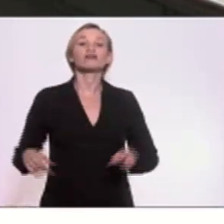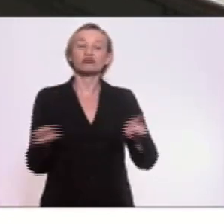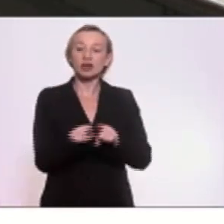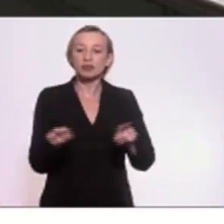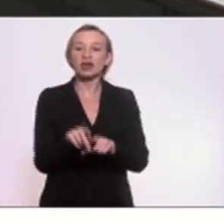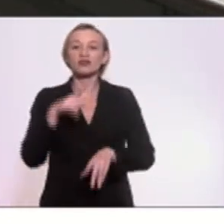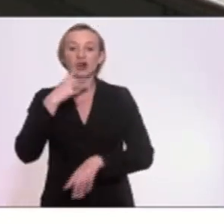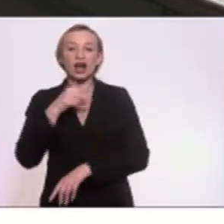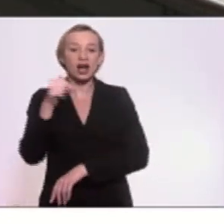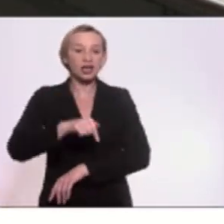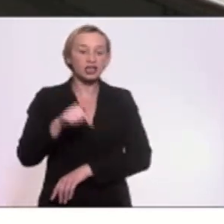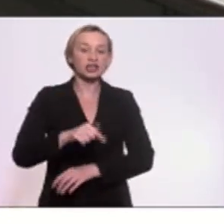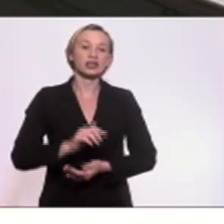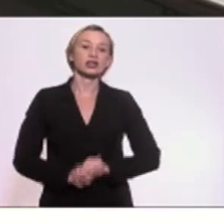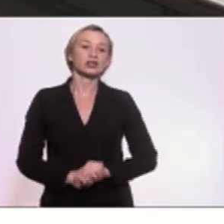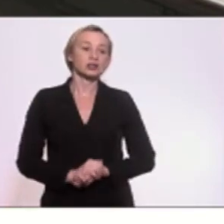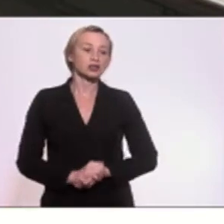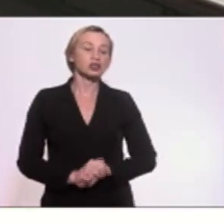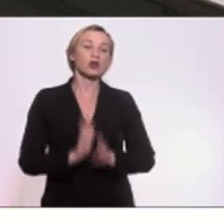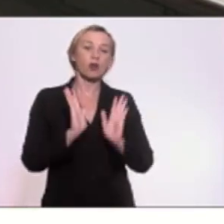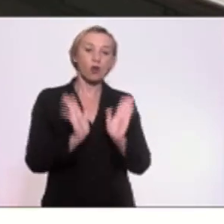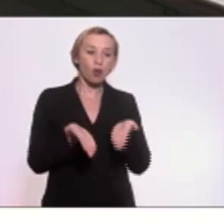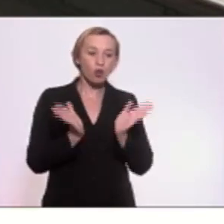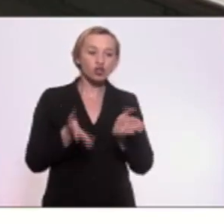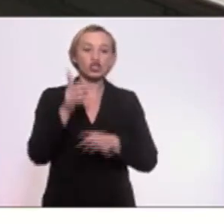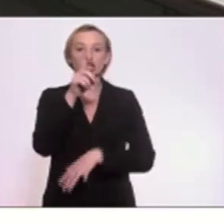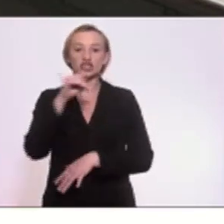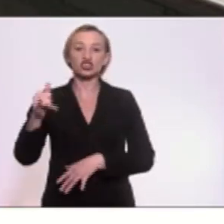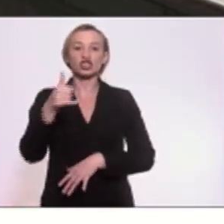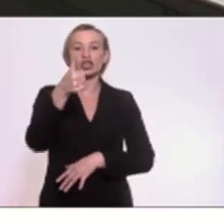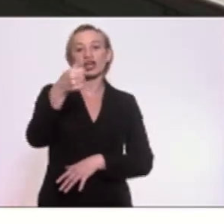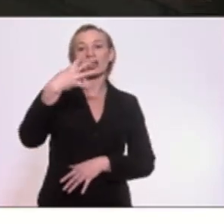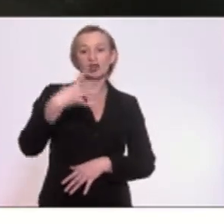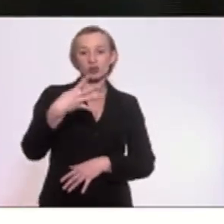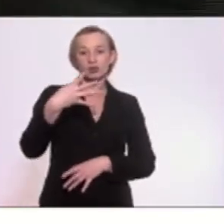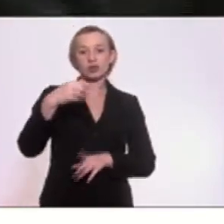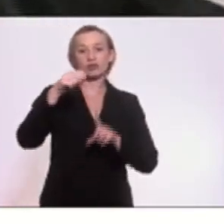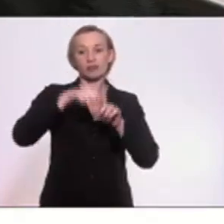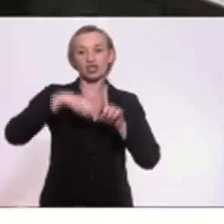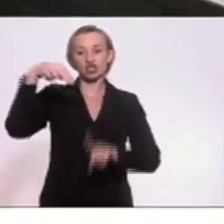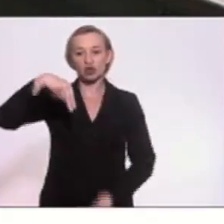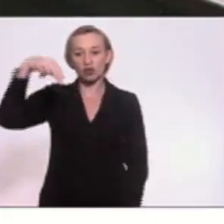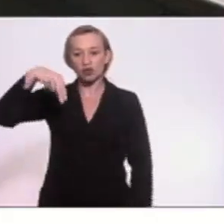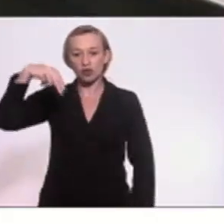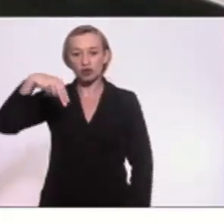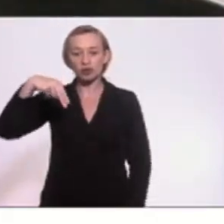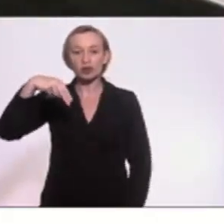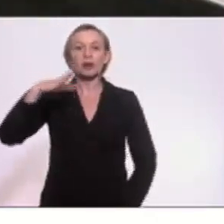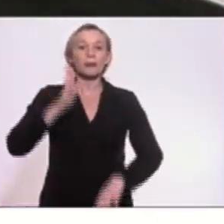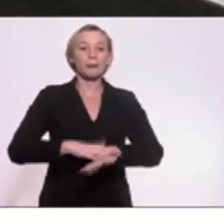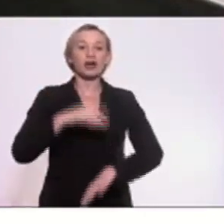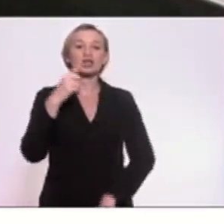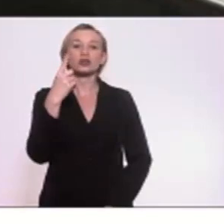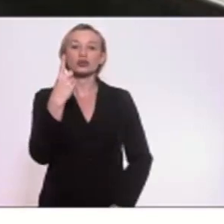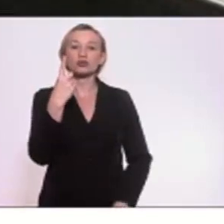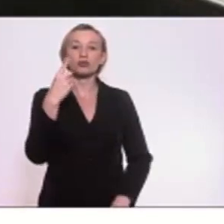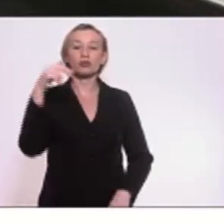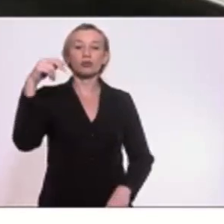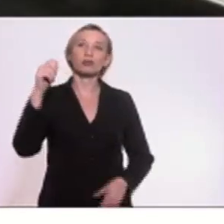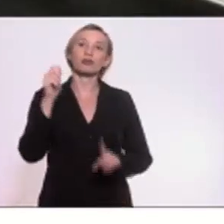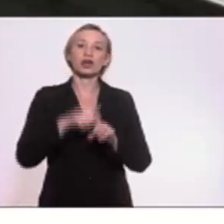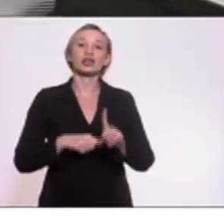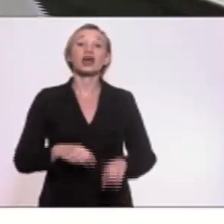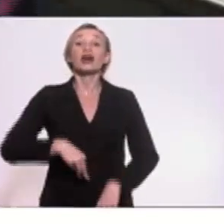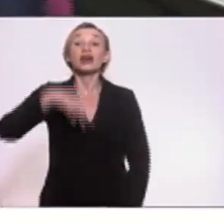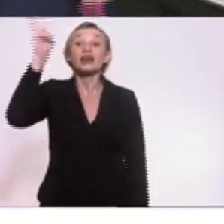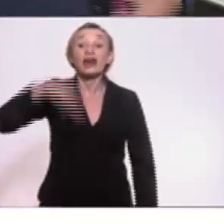trazer aqui o registro de que hoje é dia 14 de novembro, mais um mês que a gente pergunta quem